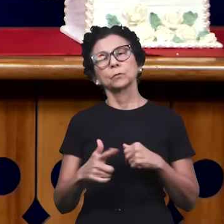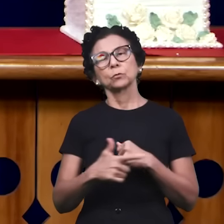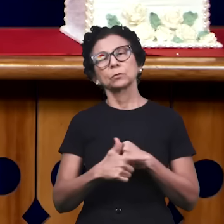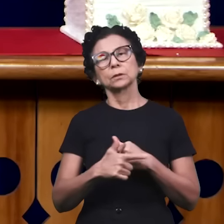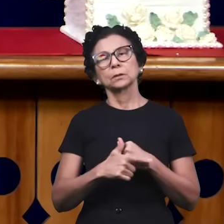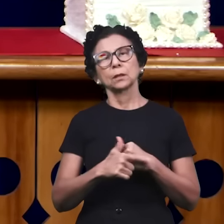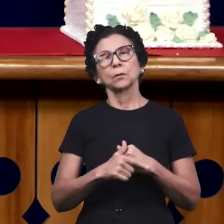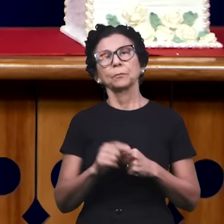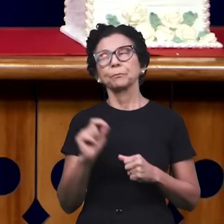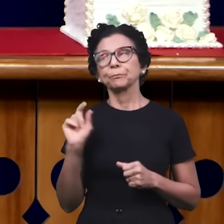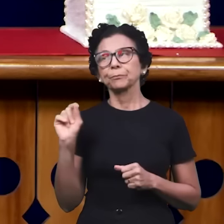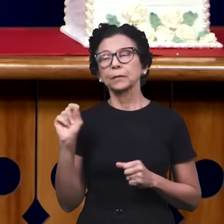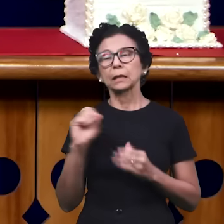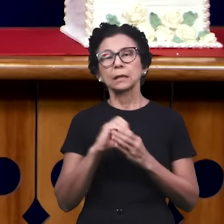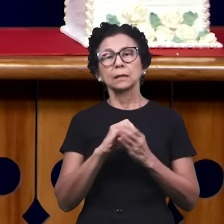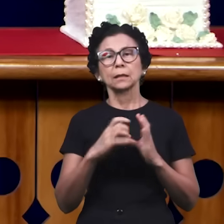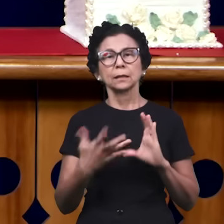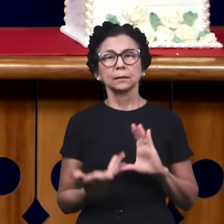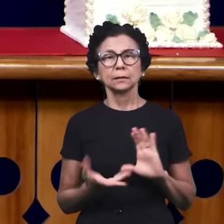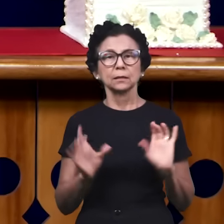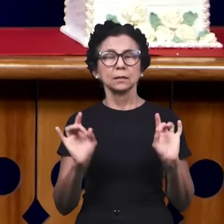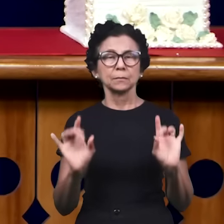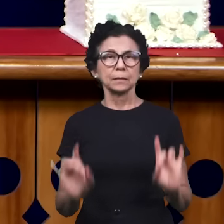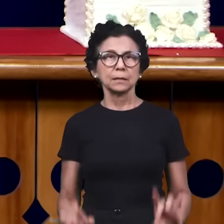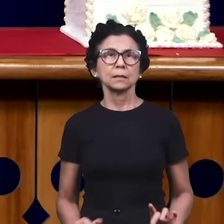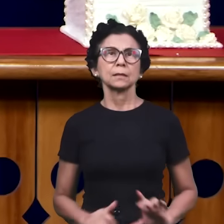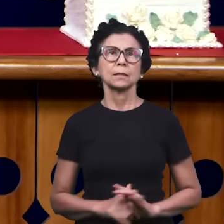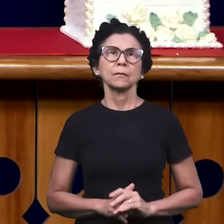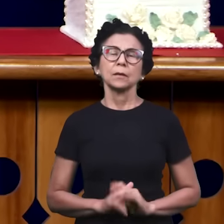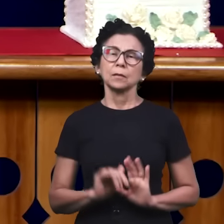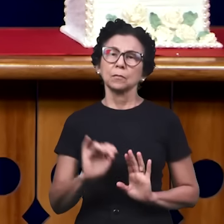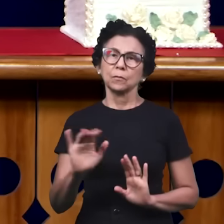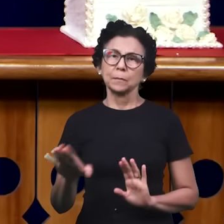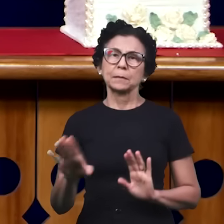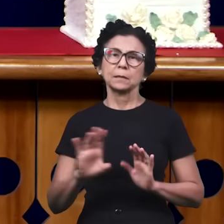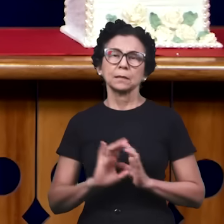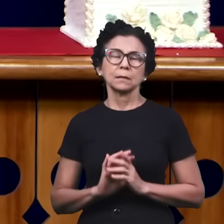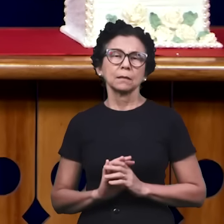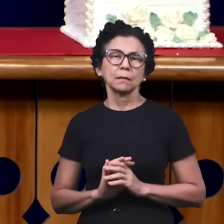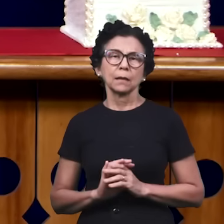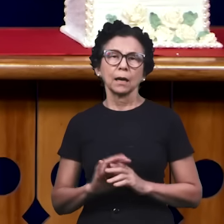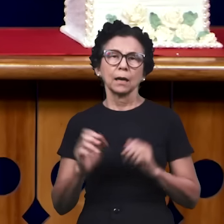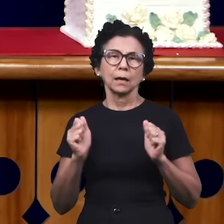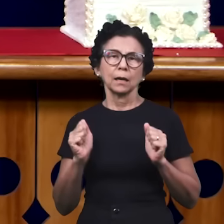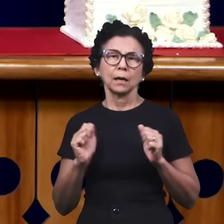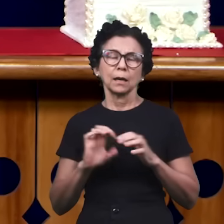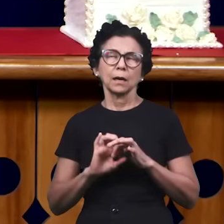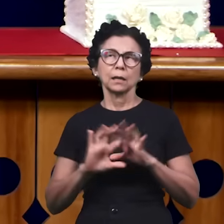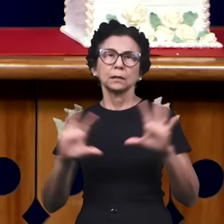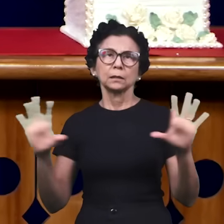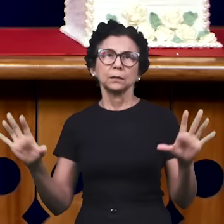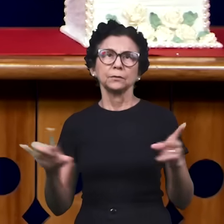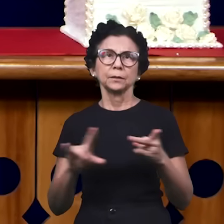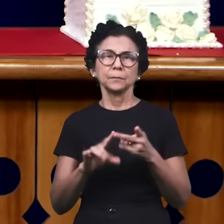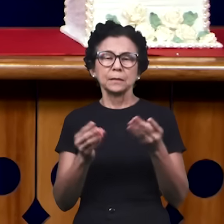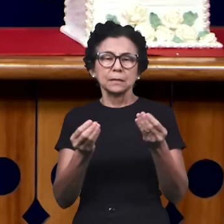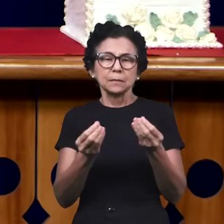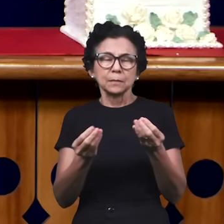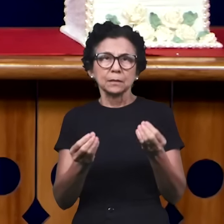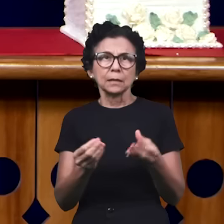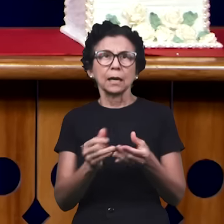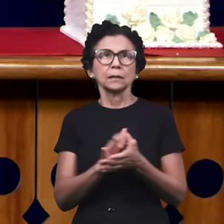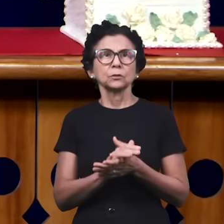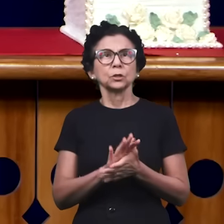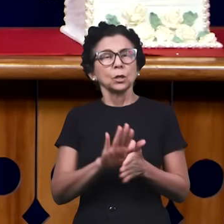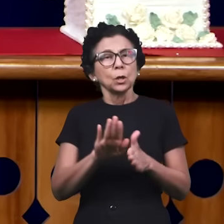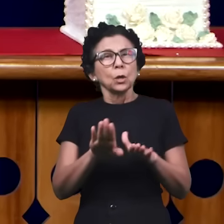características específicas, que é disponibilidade, santificação, sensibilidade e humildade. A